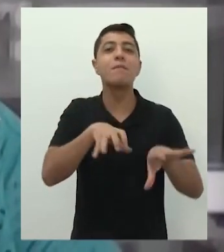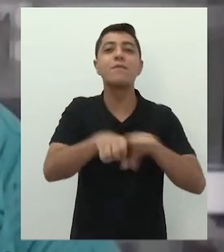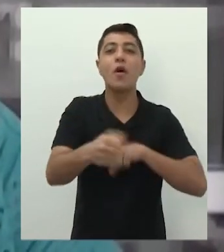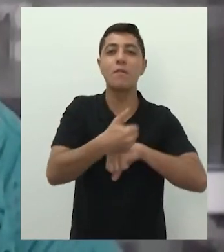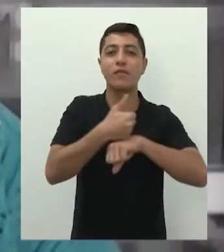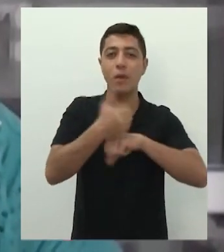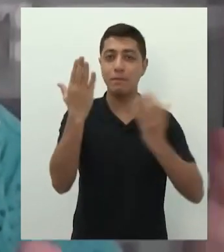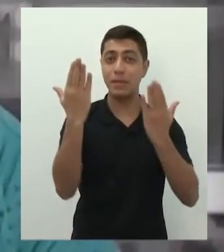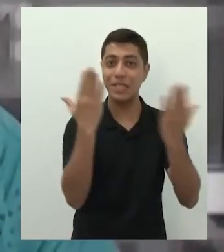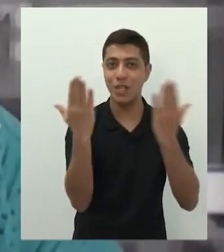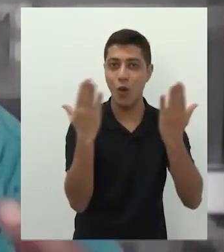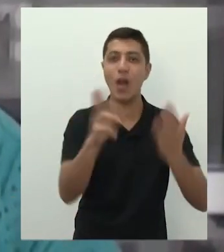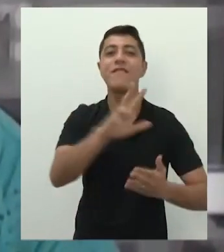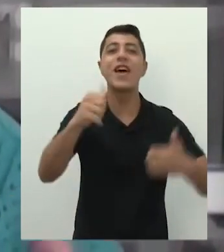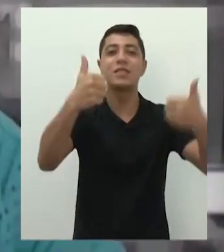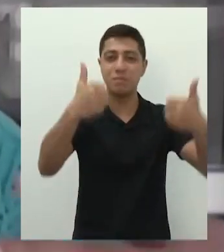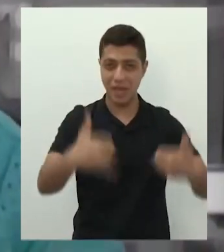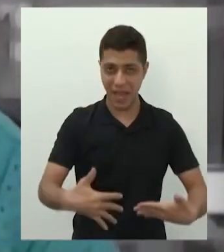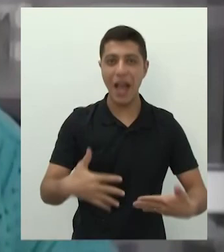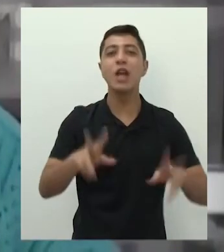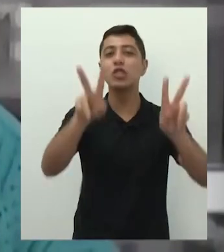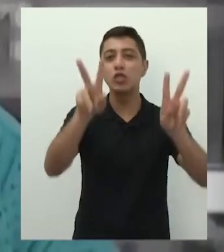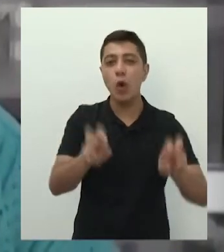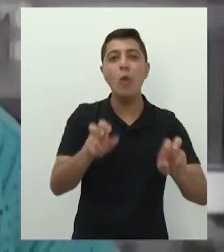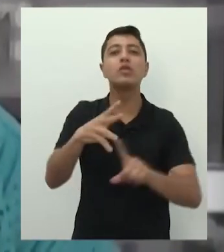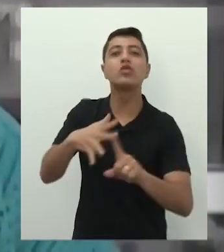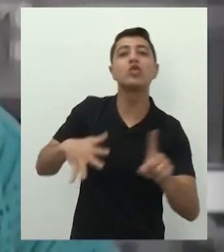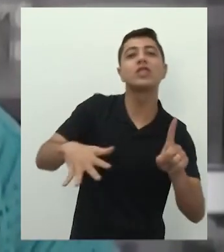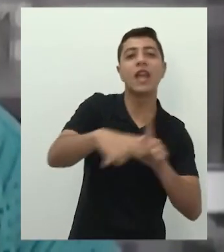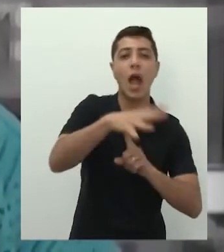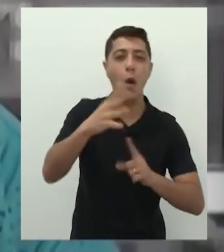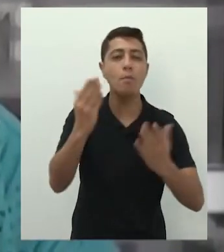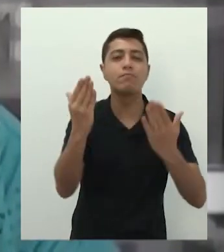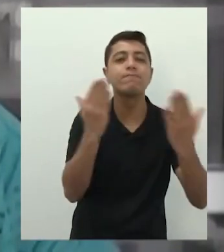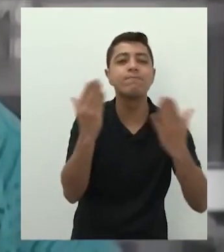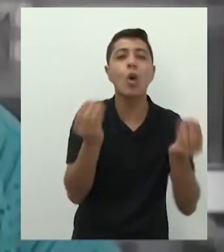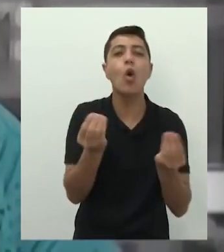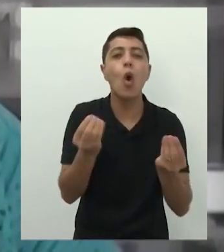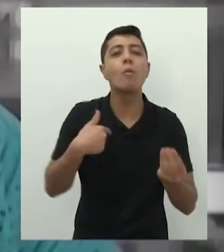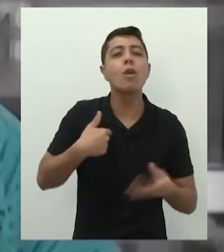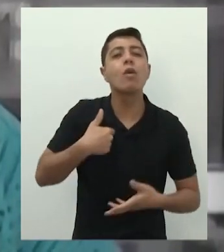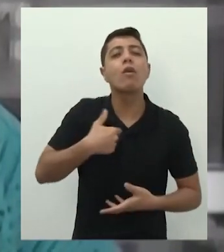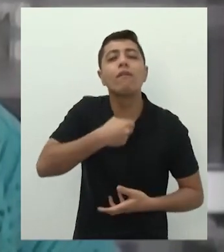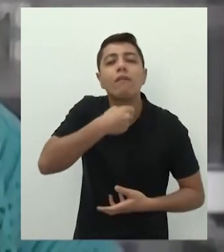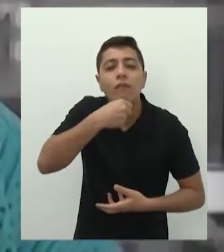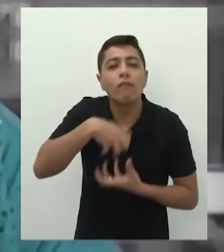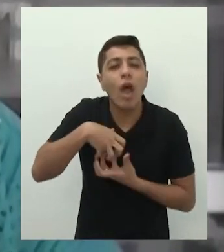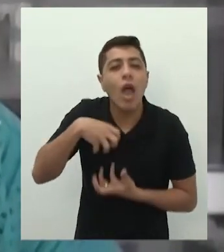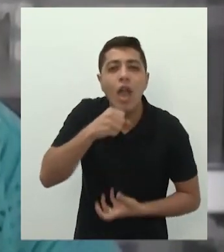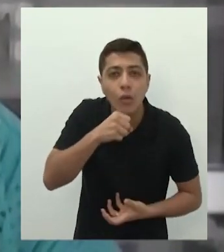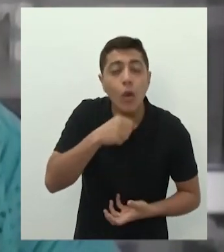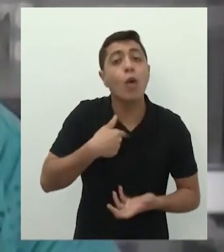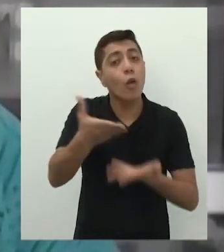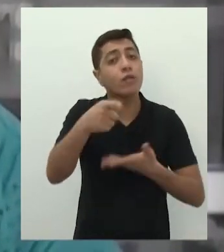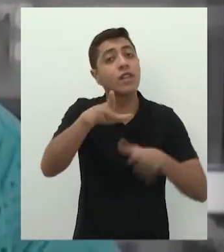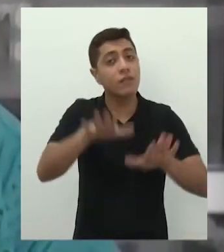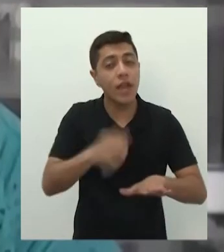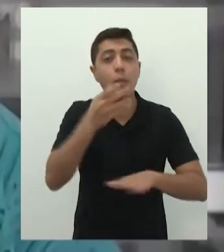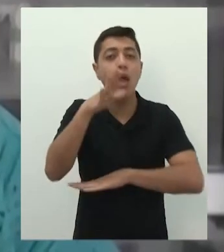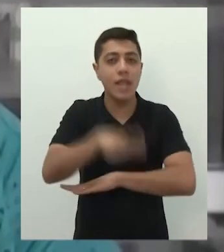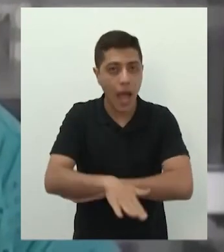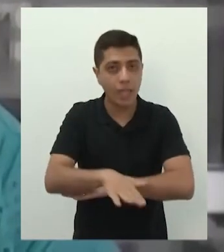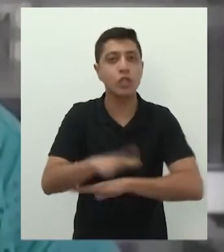vale a brincadeira, né? Estamos aqui num diálogo aberto, bem à vontade. Foi um prazer recebê-lo e é sempre bem-vindo. Com certeza nós vamos